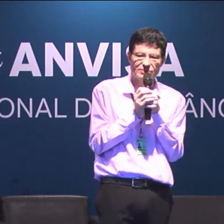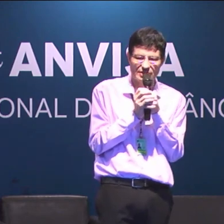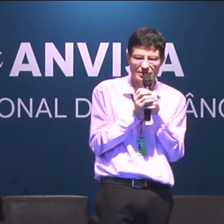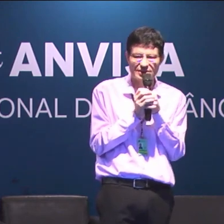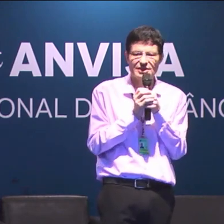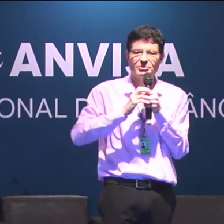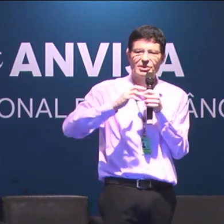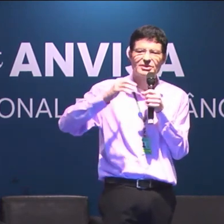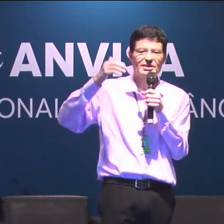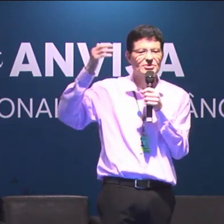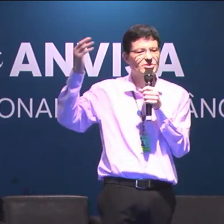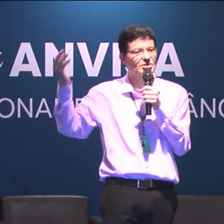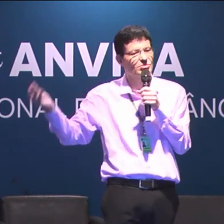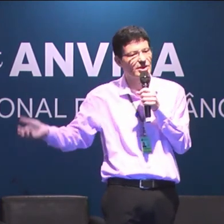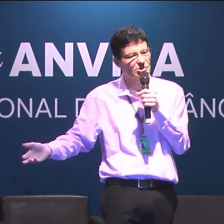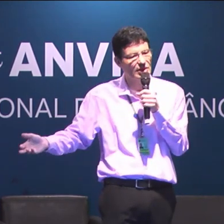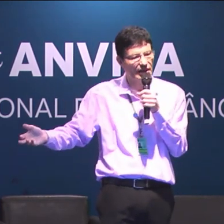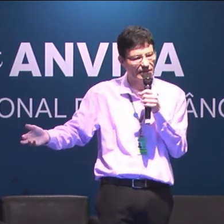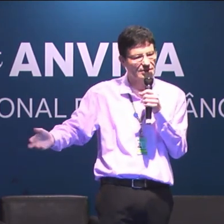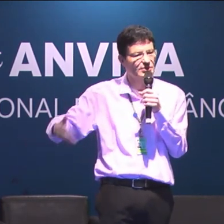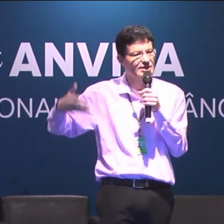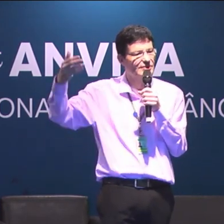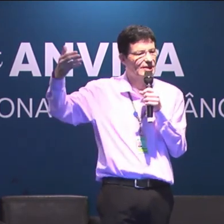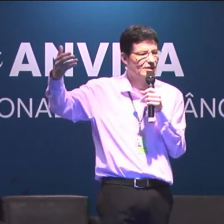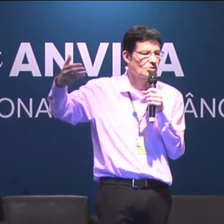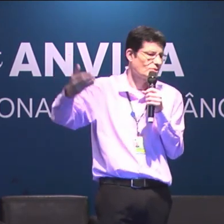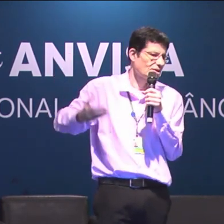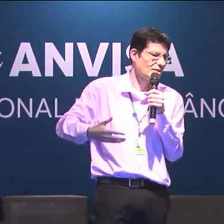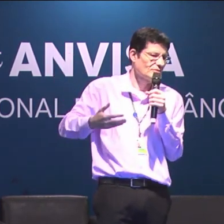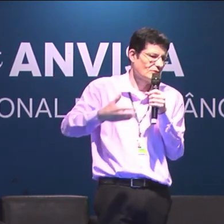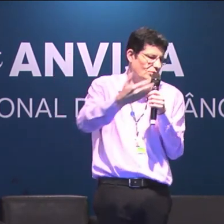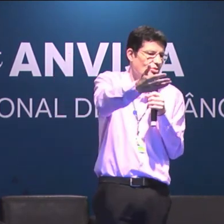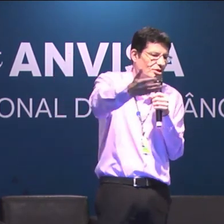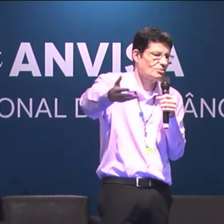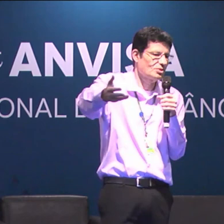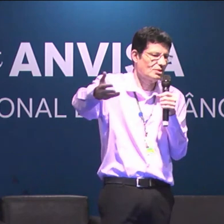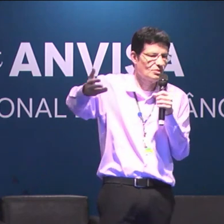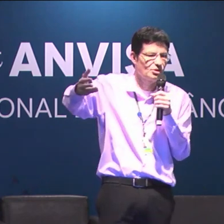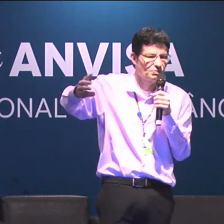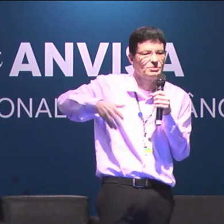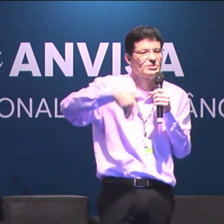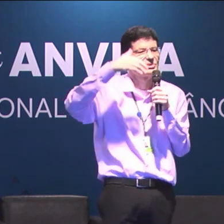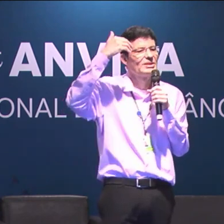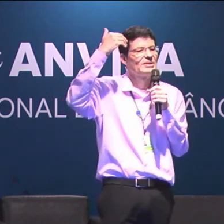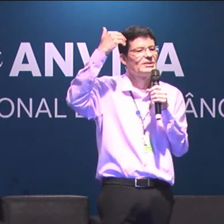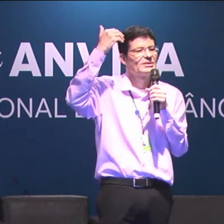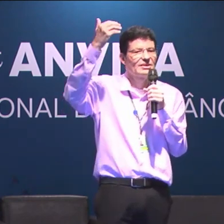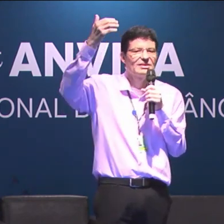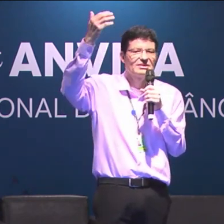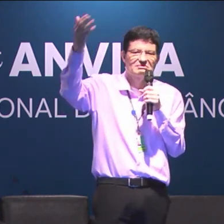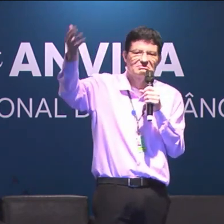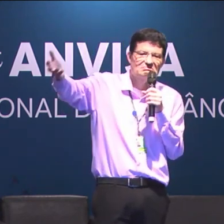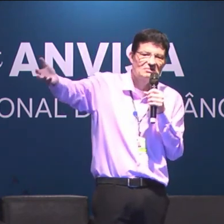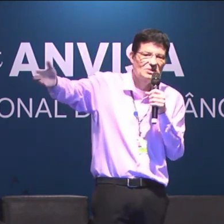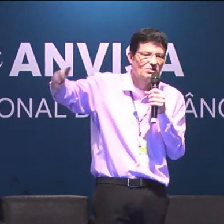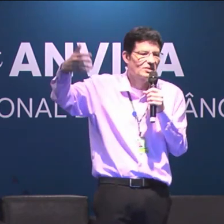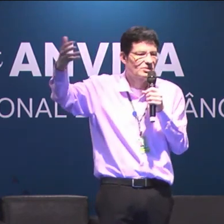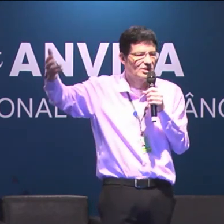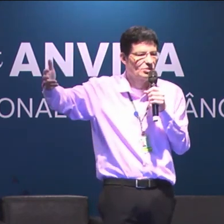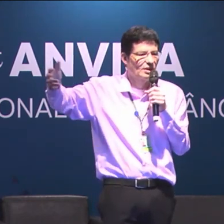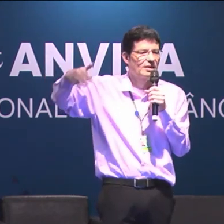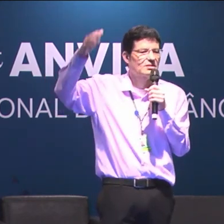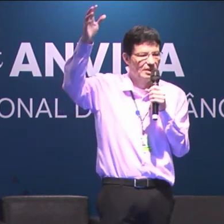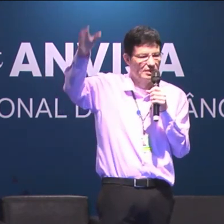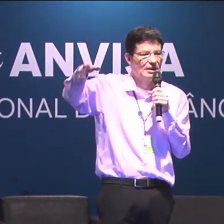vez. Pode ser que não seja mais o Alex, mas a instituição, nós, todos nós somos servidores públicos, né? Ano que vem não seja o